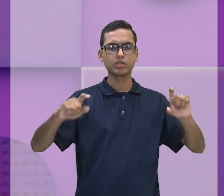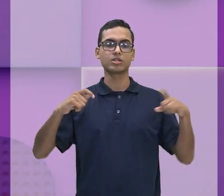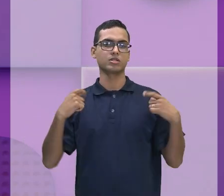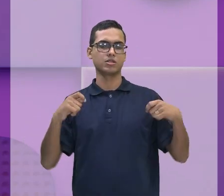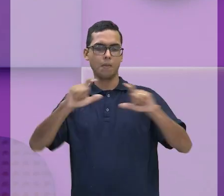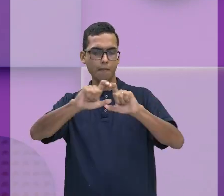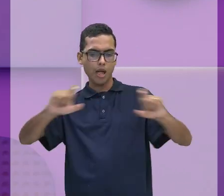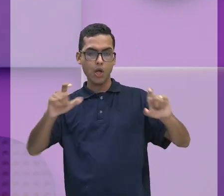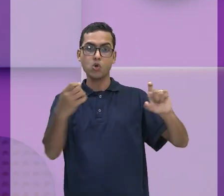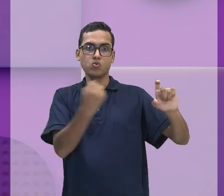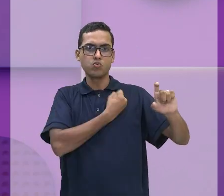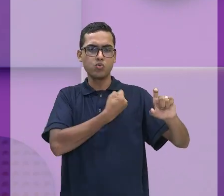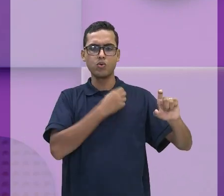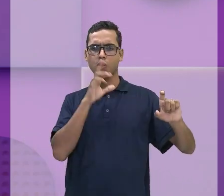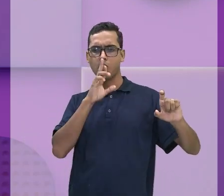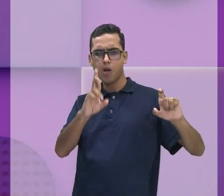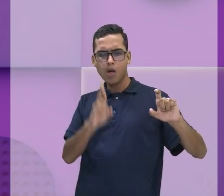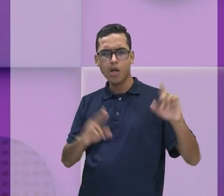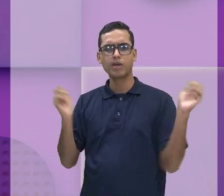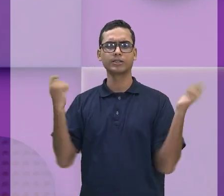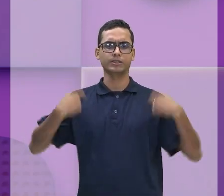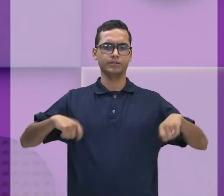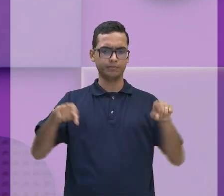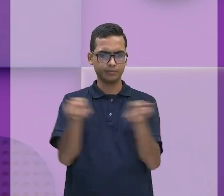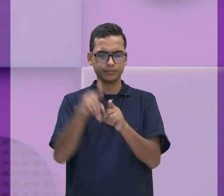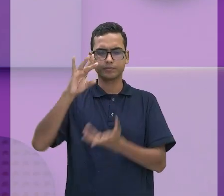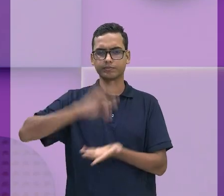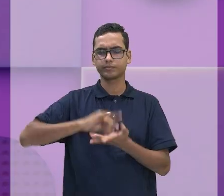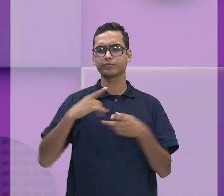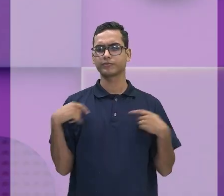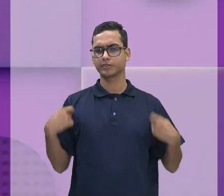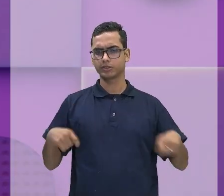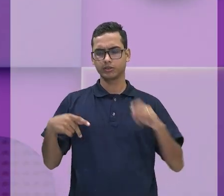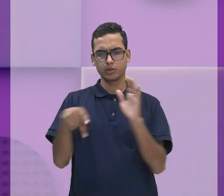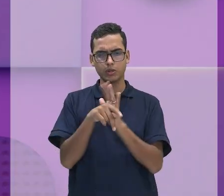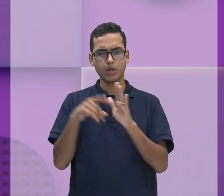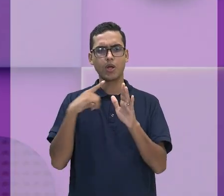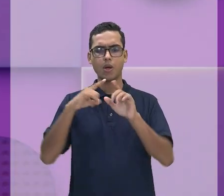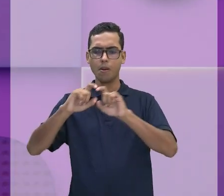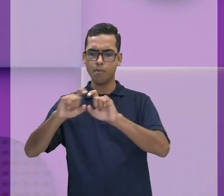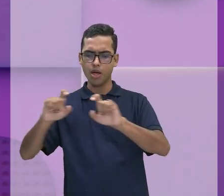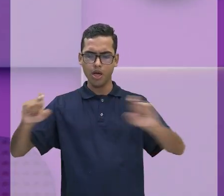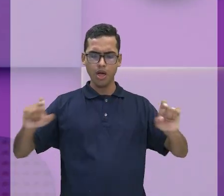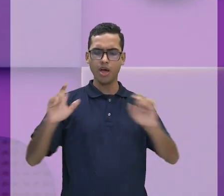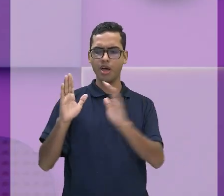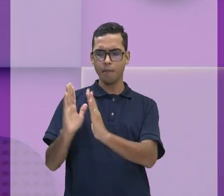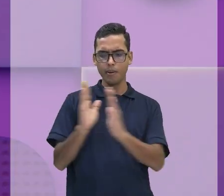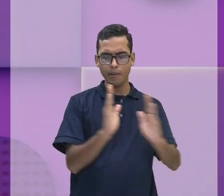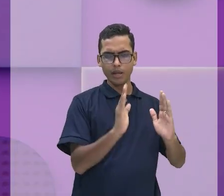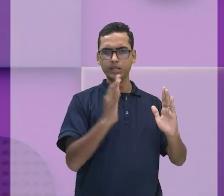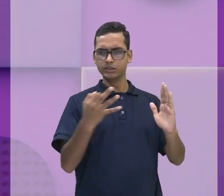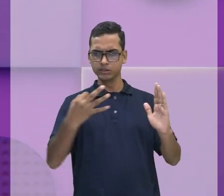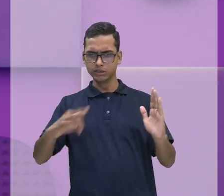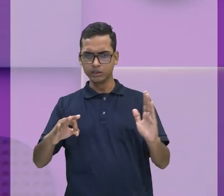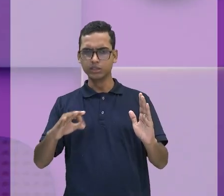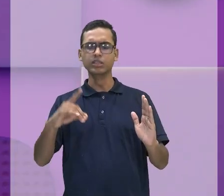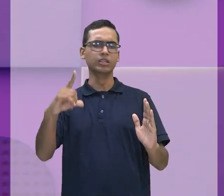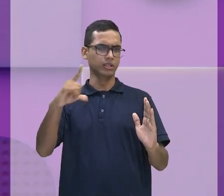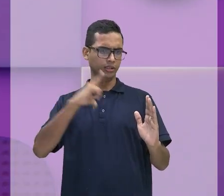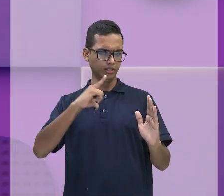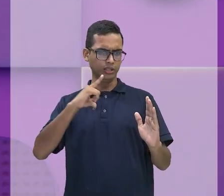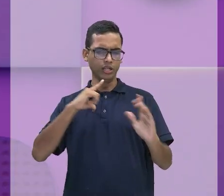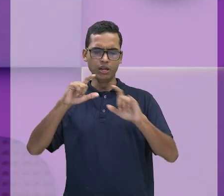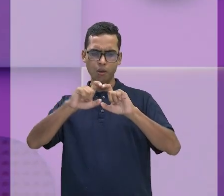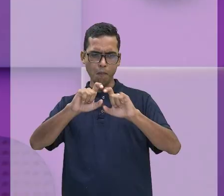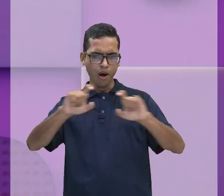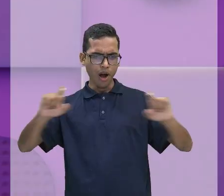expressões numéricas, e aí eu tenho que lembrar lá da ordem das operações, certo? Existe uma ordem